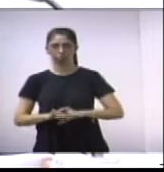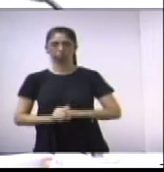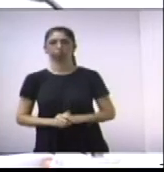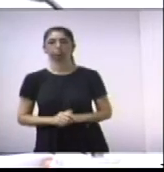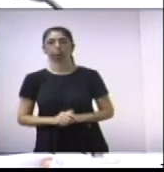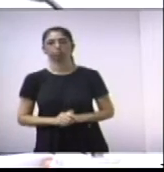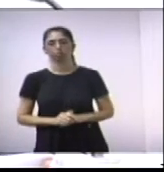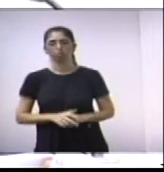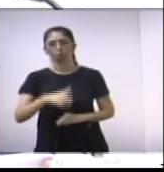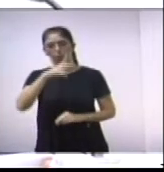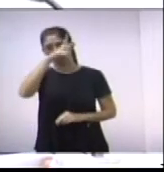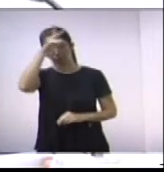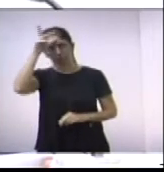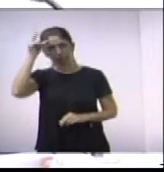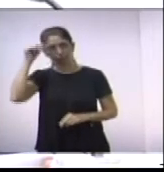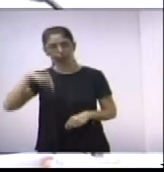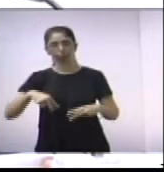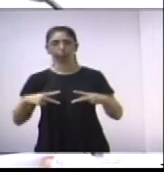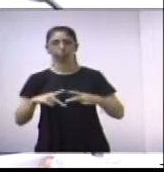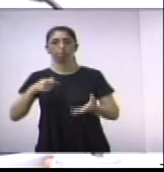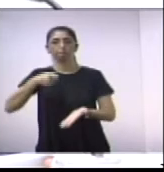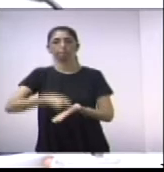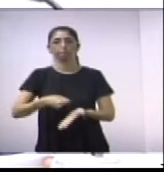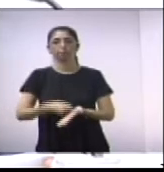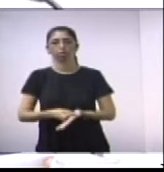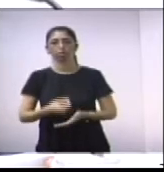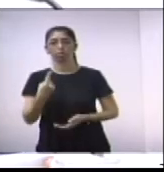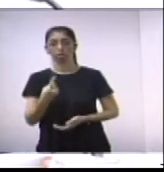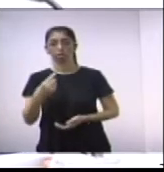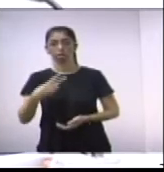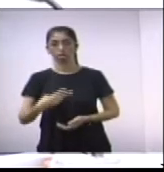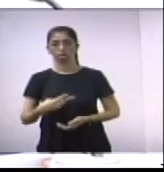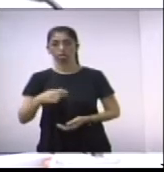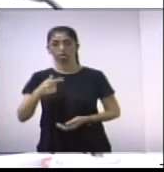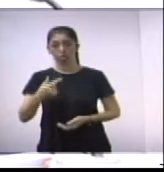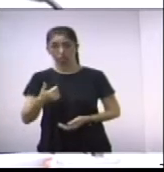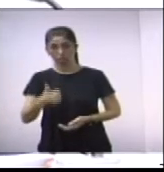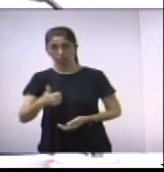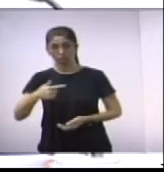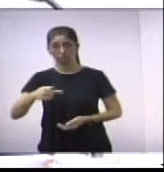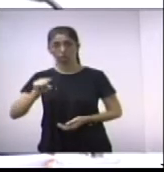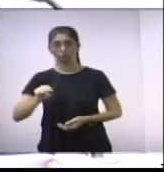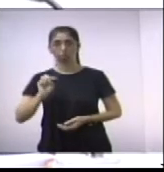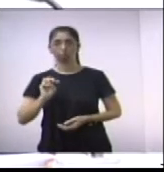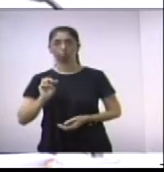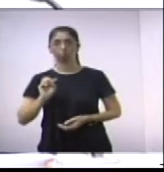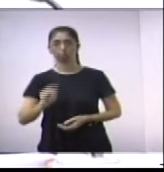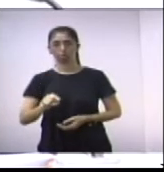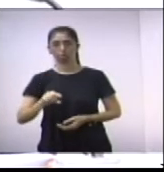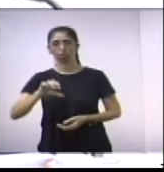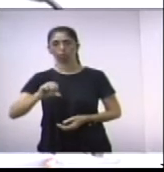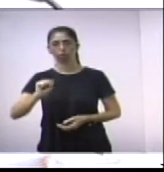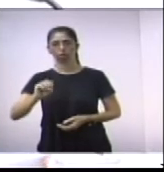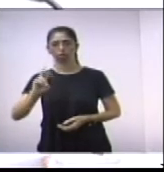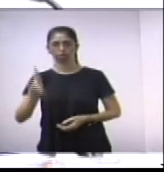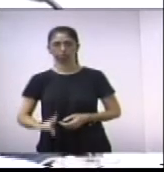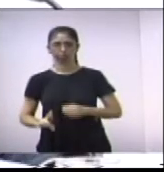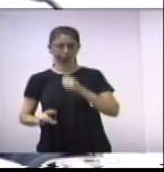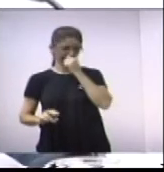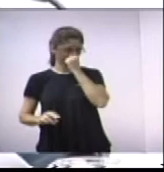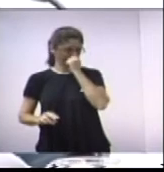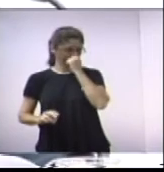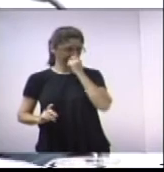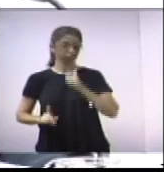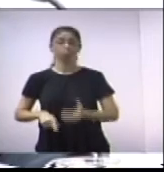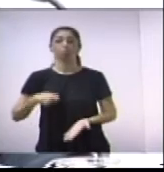prefeito de Paulínia, ao pagar antecipadamente a importância de R$ 171.980 a favor da MD4, colocou recursos